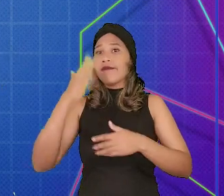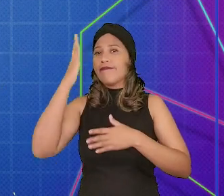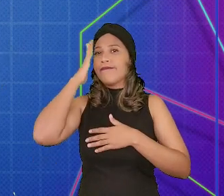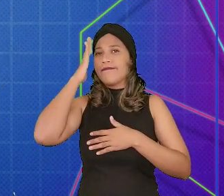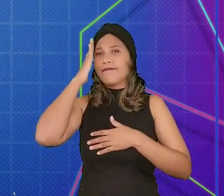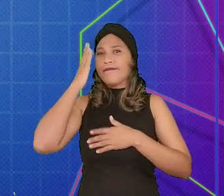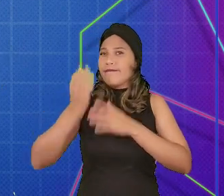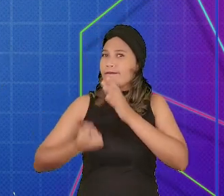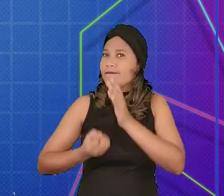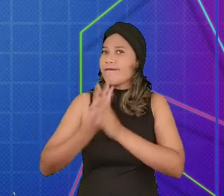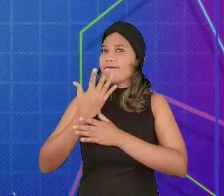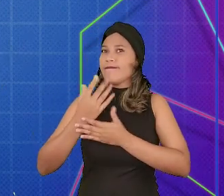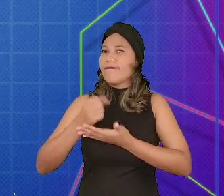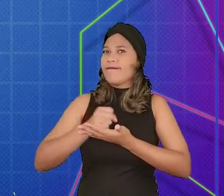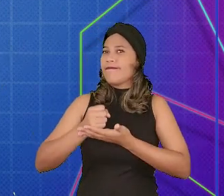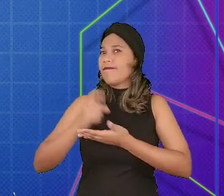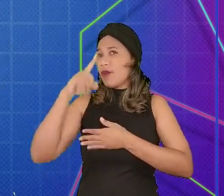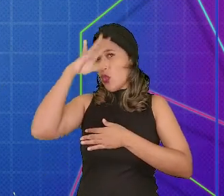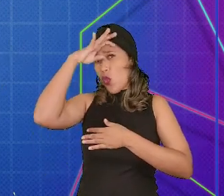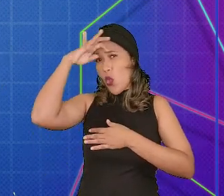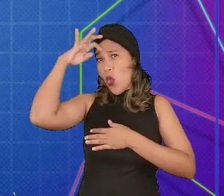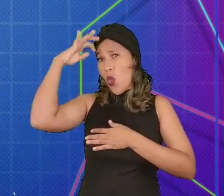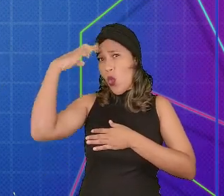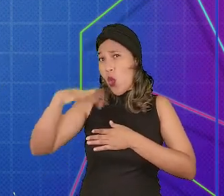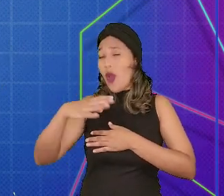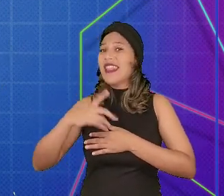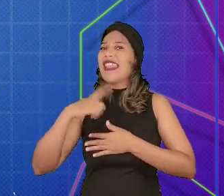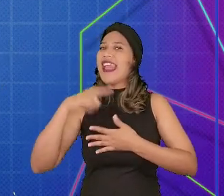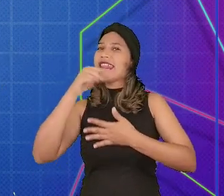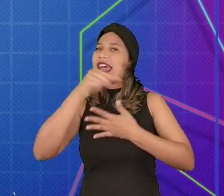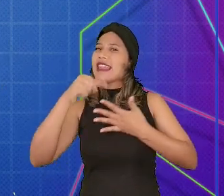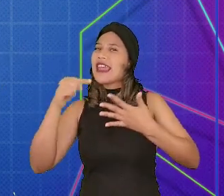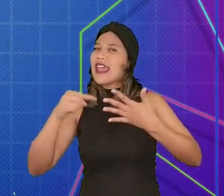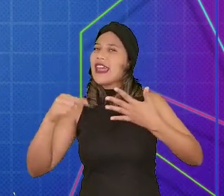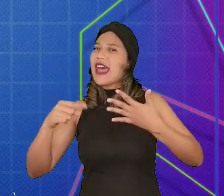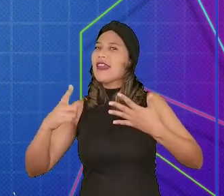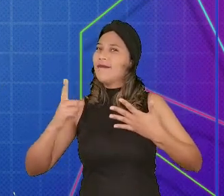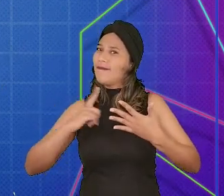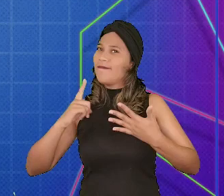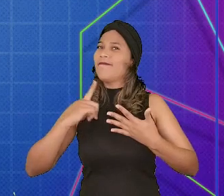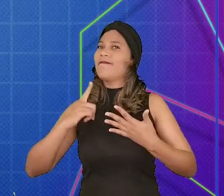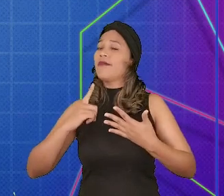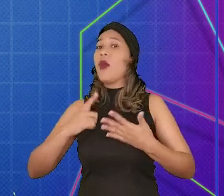criar um game dá um trabalhão, né? Um jogo tem muitos detalhes para serem